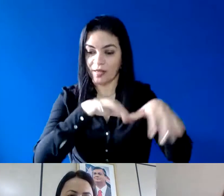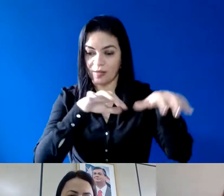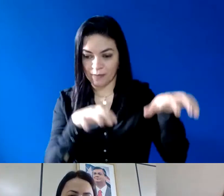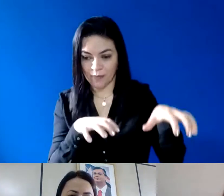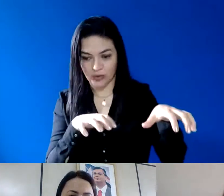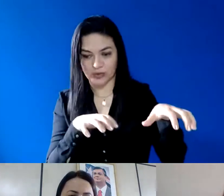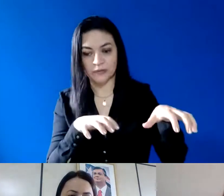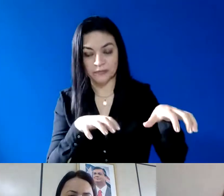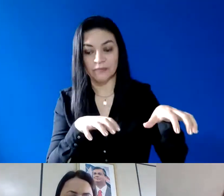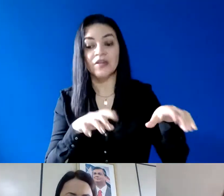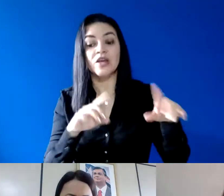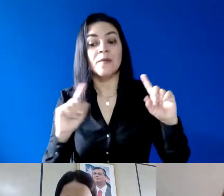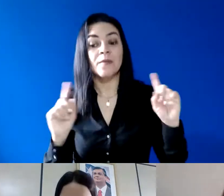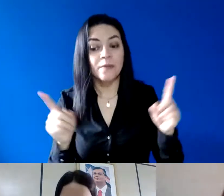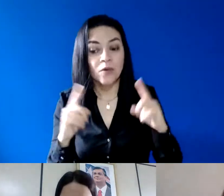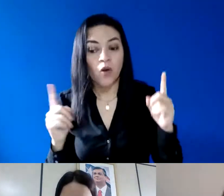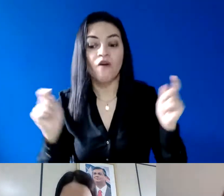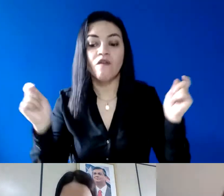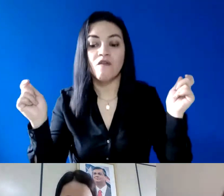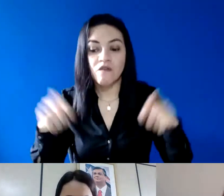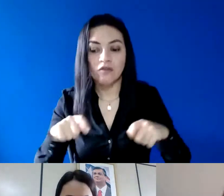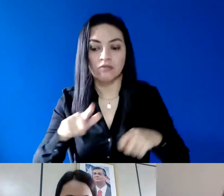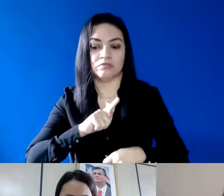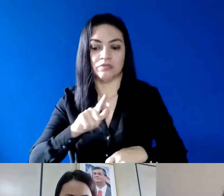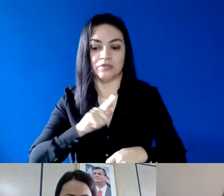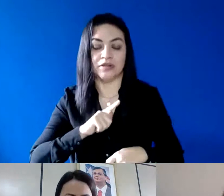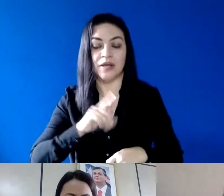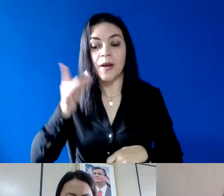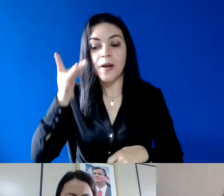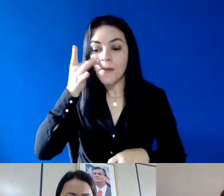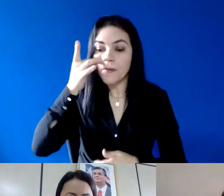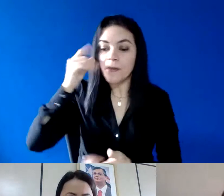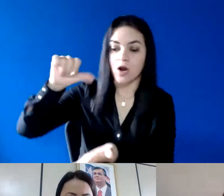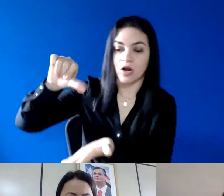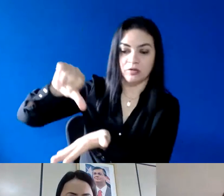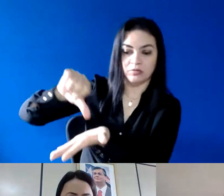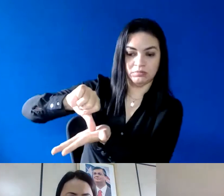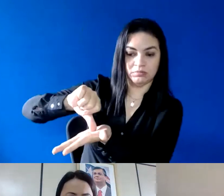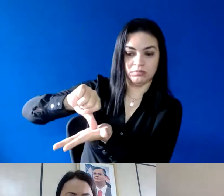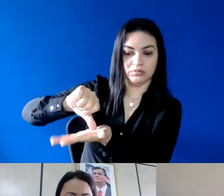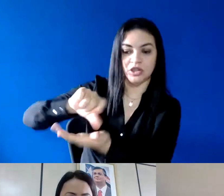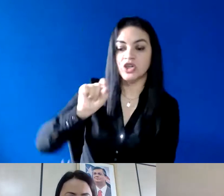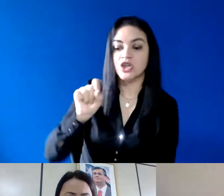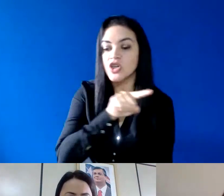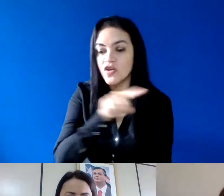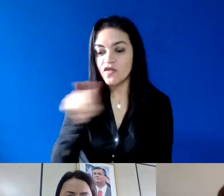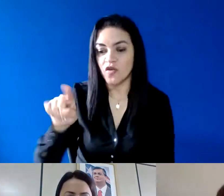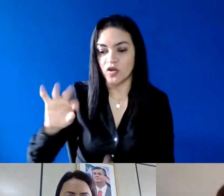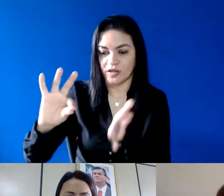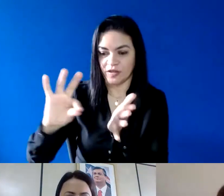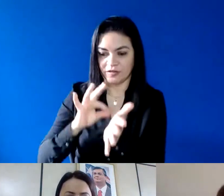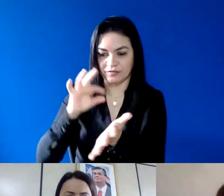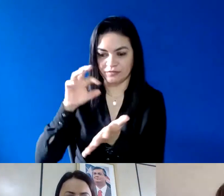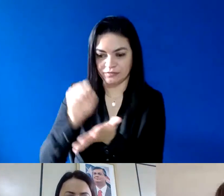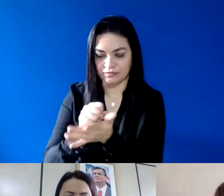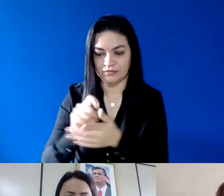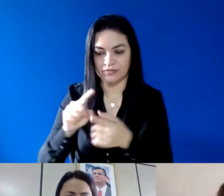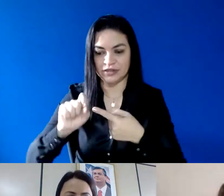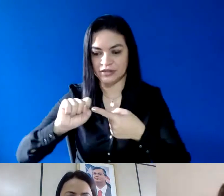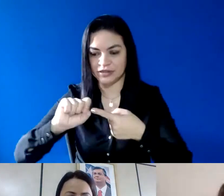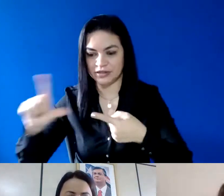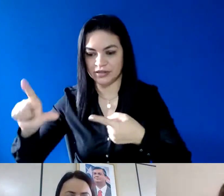nós teremos momentos presenciais naqueles polos que vocês se inscreveram, Polo São Luís,